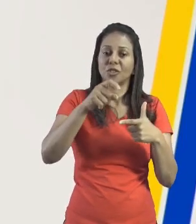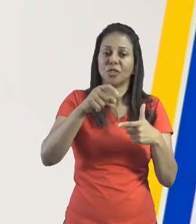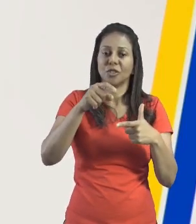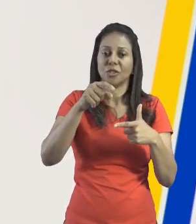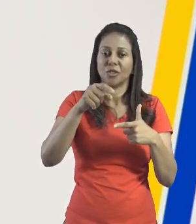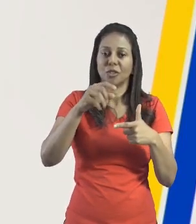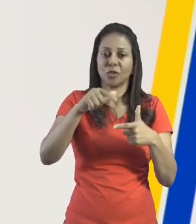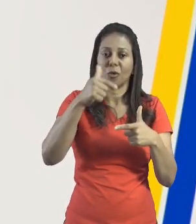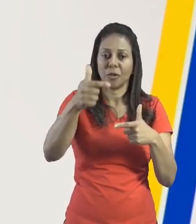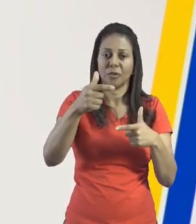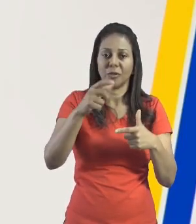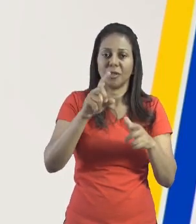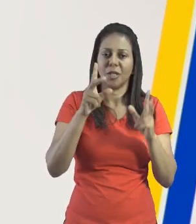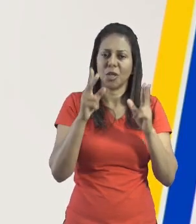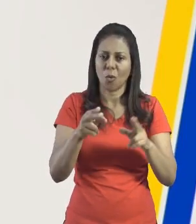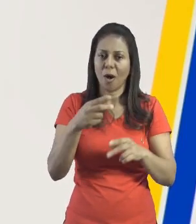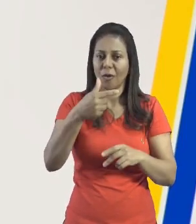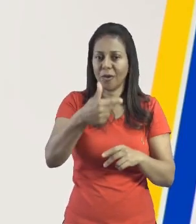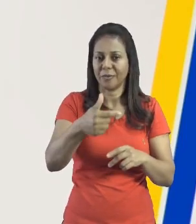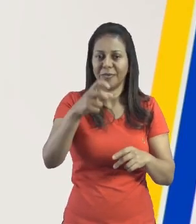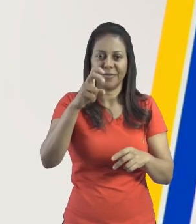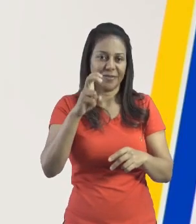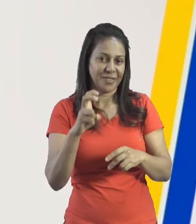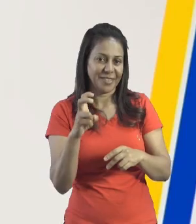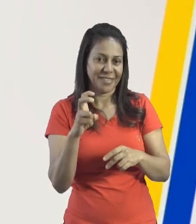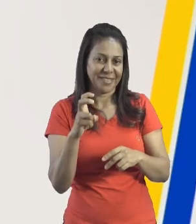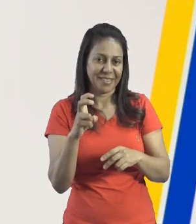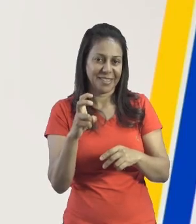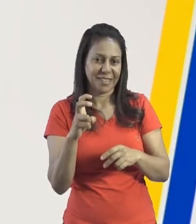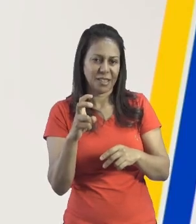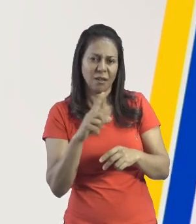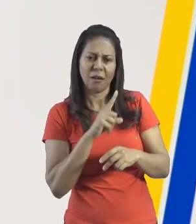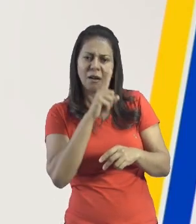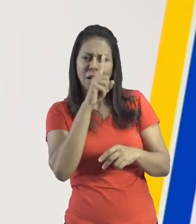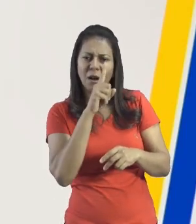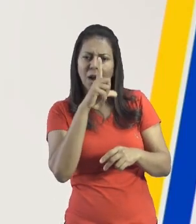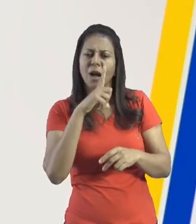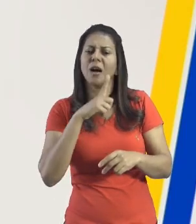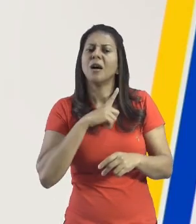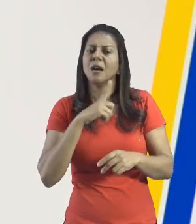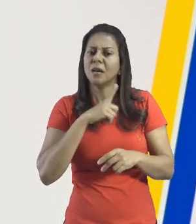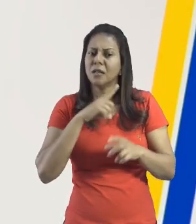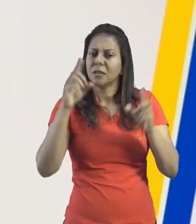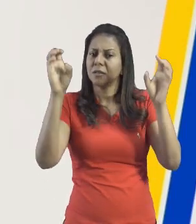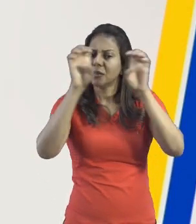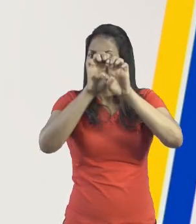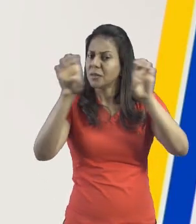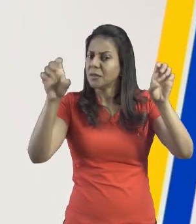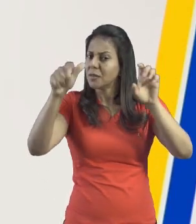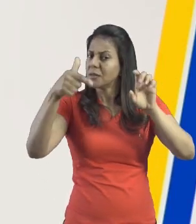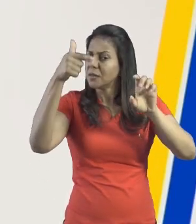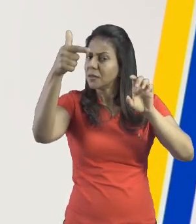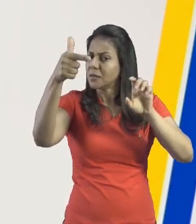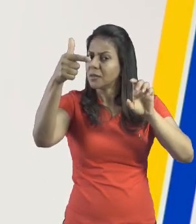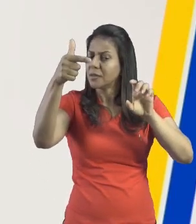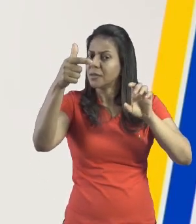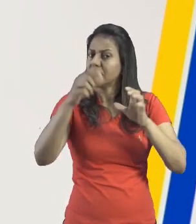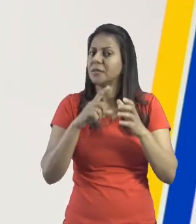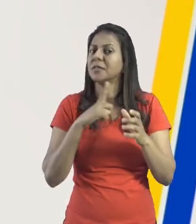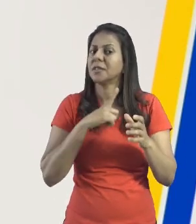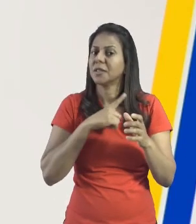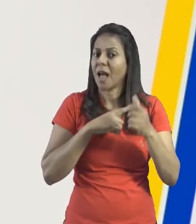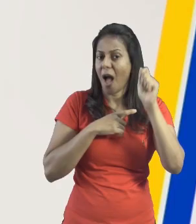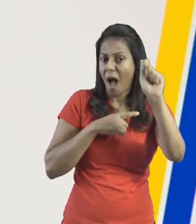a 25. Ou seja, aqui nós temos o primeiro tipo de equação de segundo grau que a gente viu, que aparece o termo